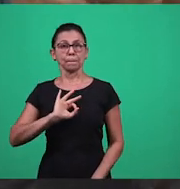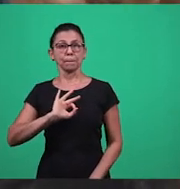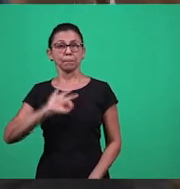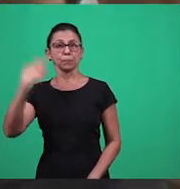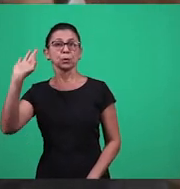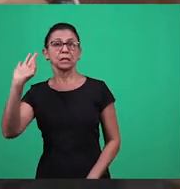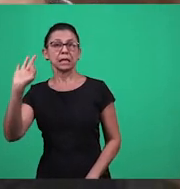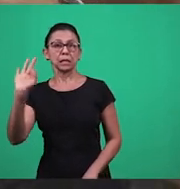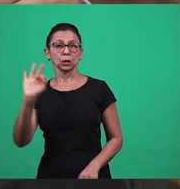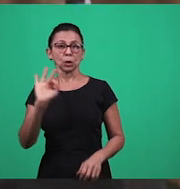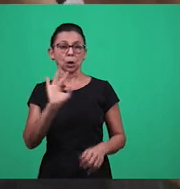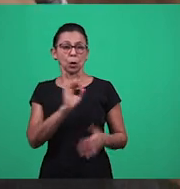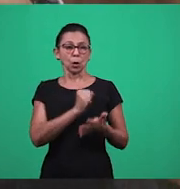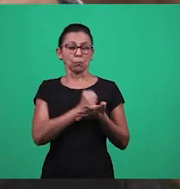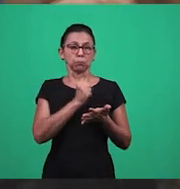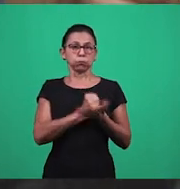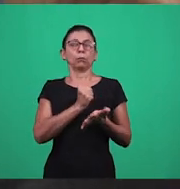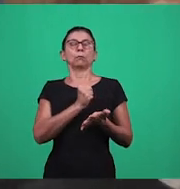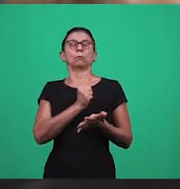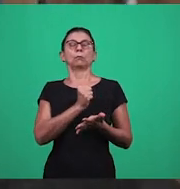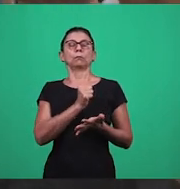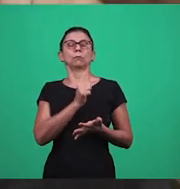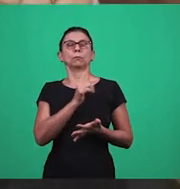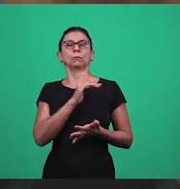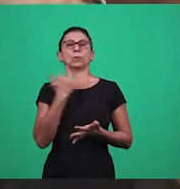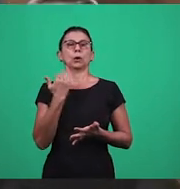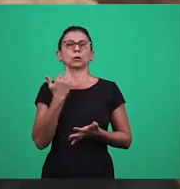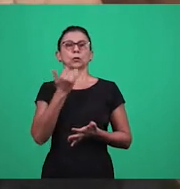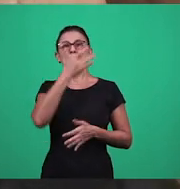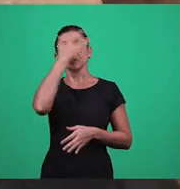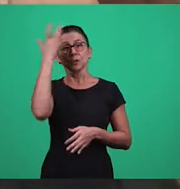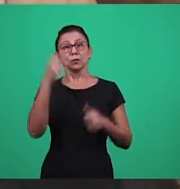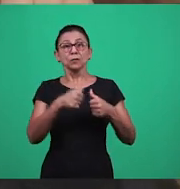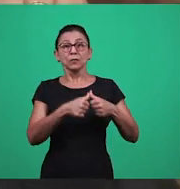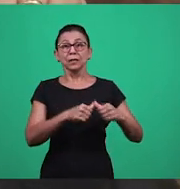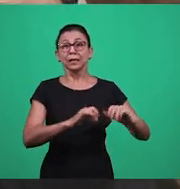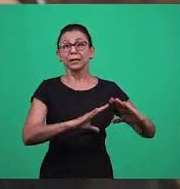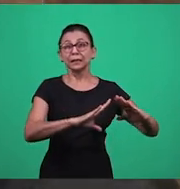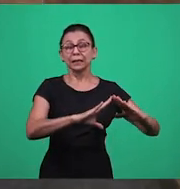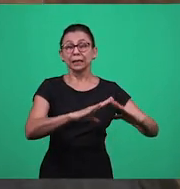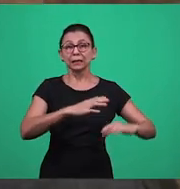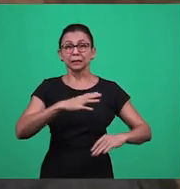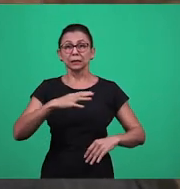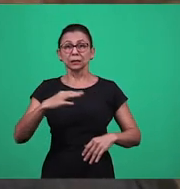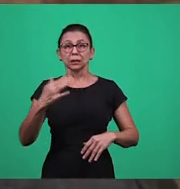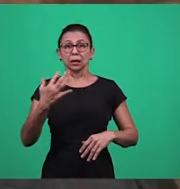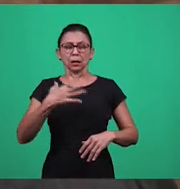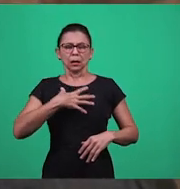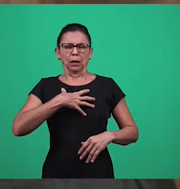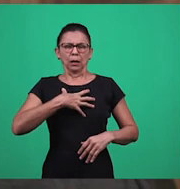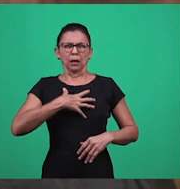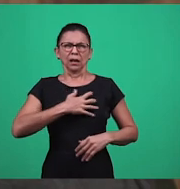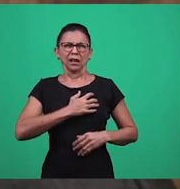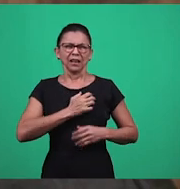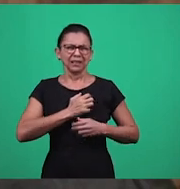800% na morte por infarto em pacientes que ficaram dentro de casa, sentindo dor no